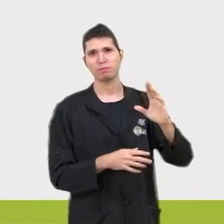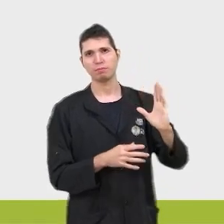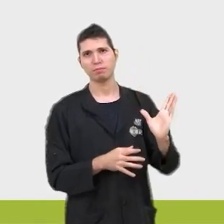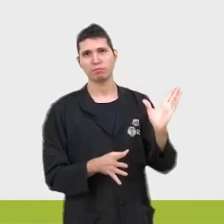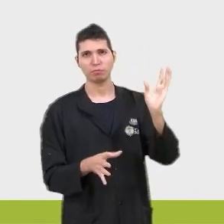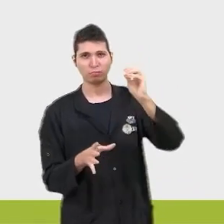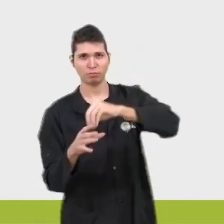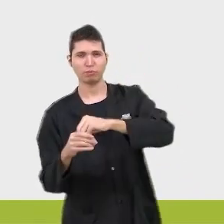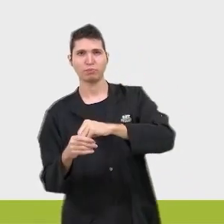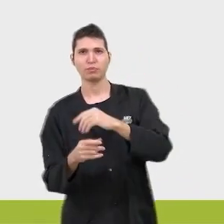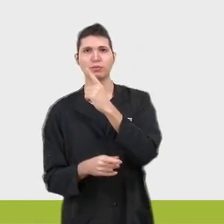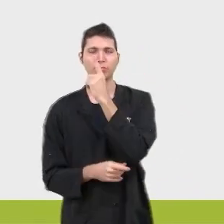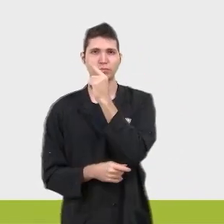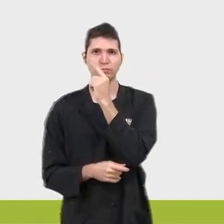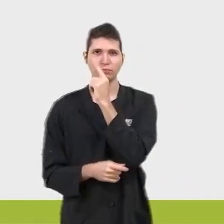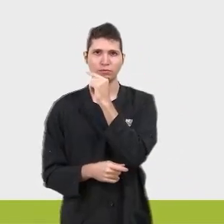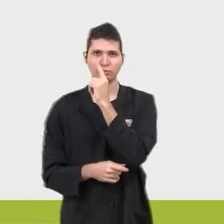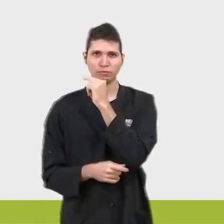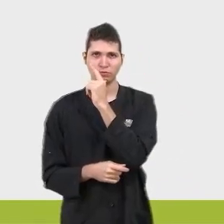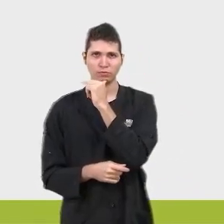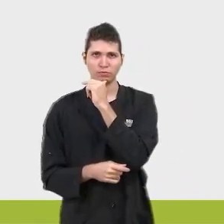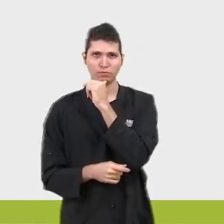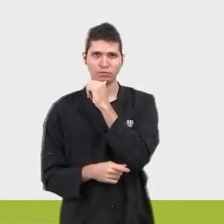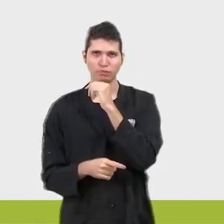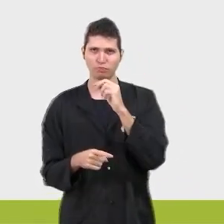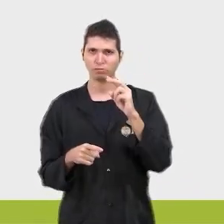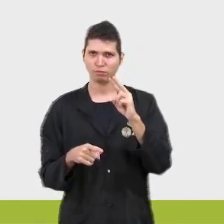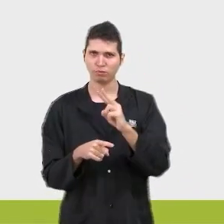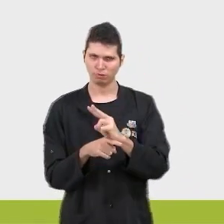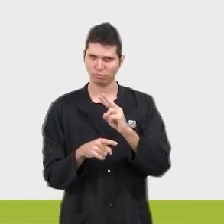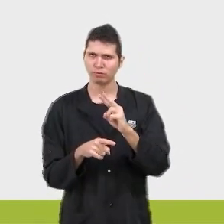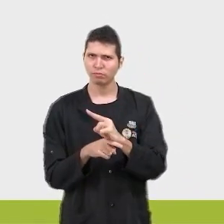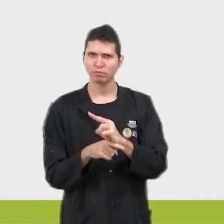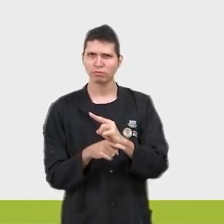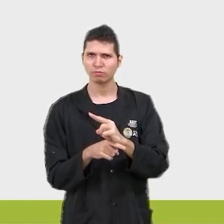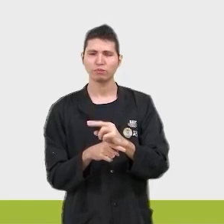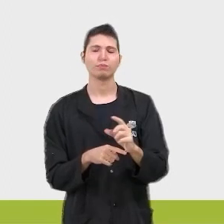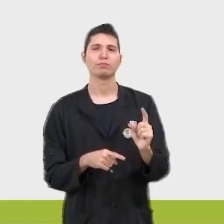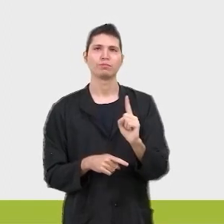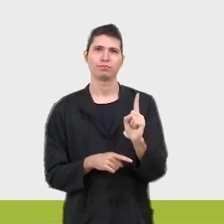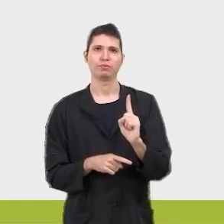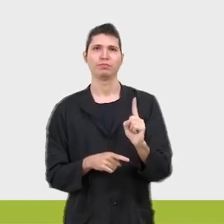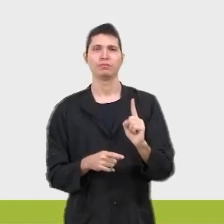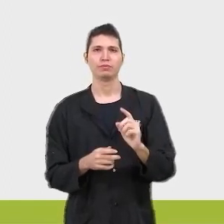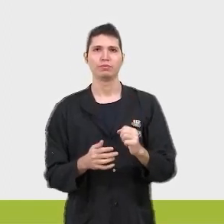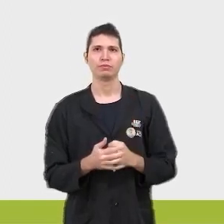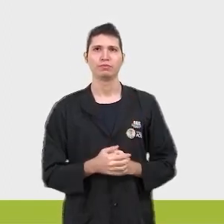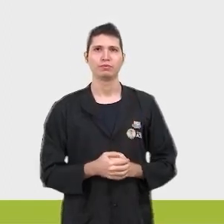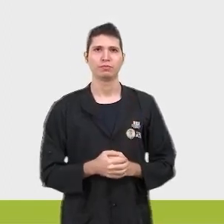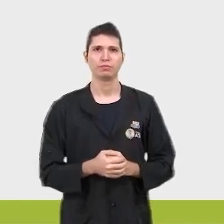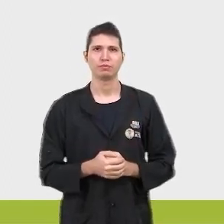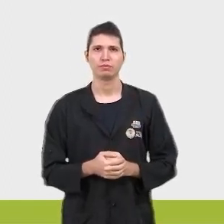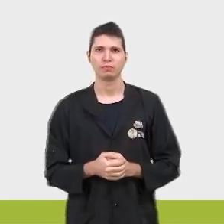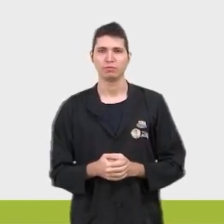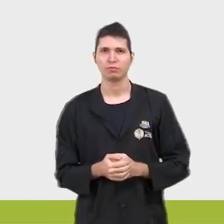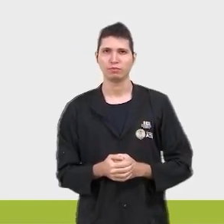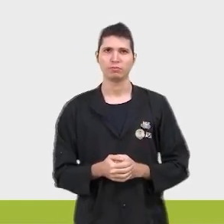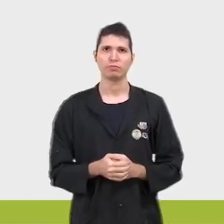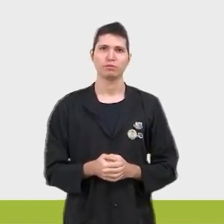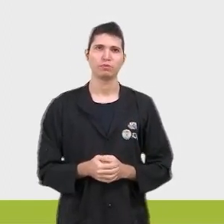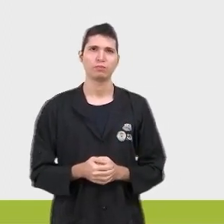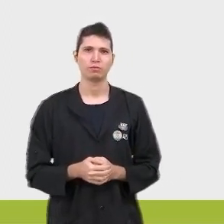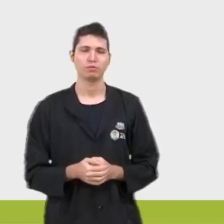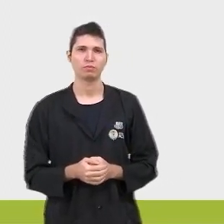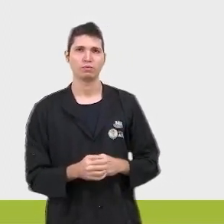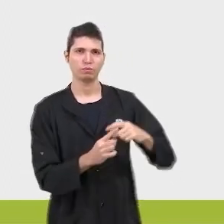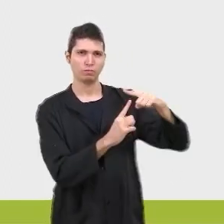Mas não é por isso que eles devem ser preservados, principalmente com o que tem relação aqui à questão. Mantém a temperatura da